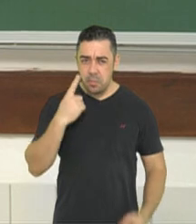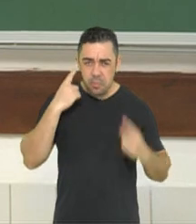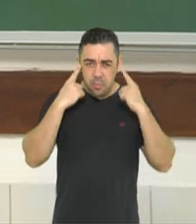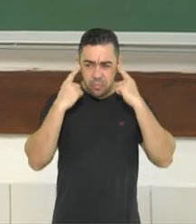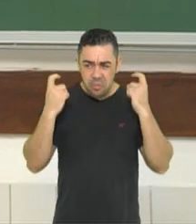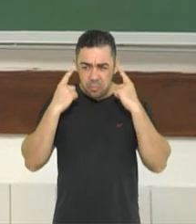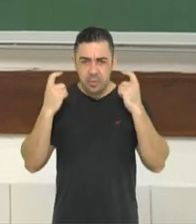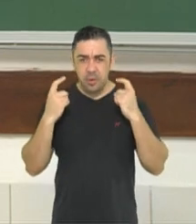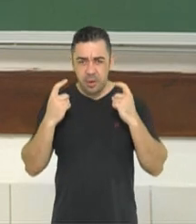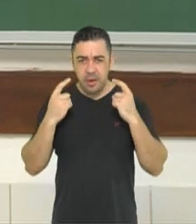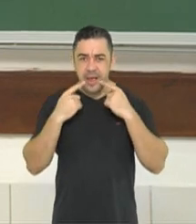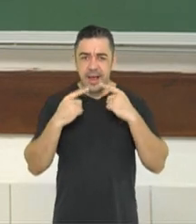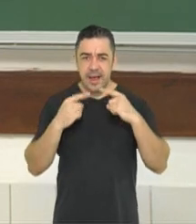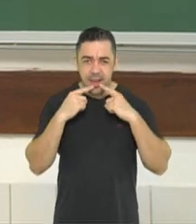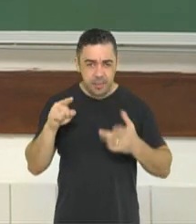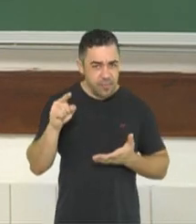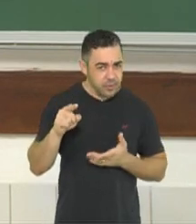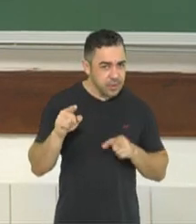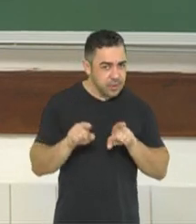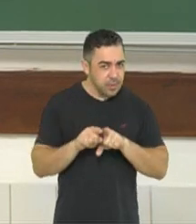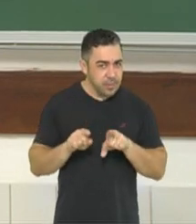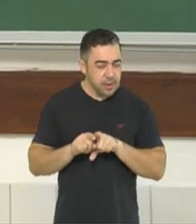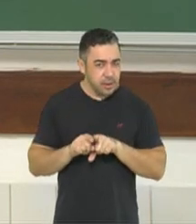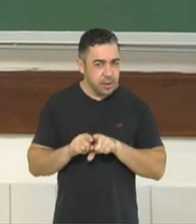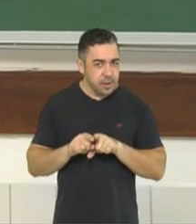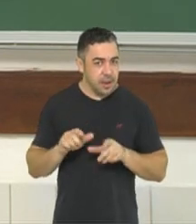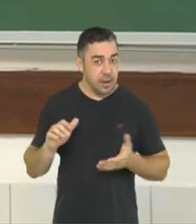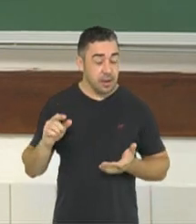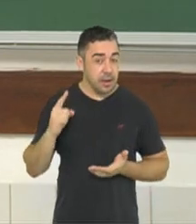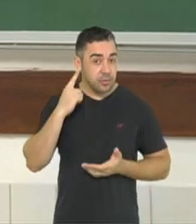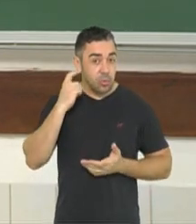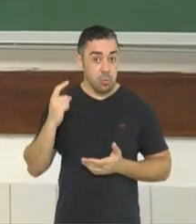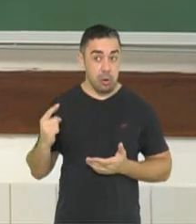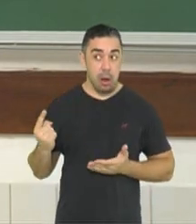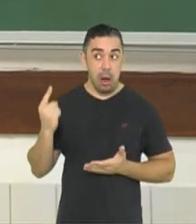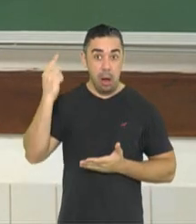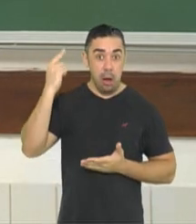pessoal reclama aí com você também? Você escuta muito alto?